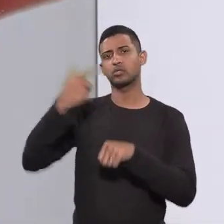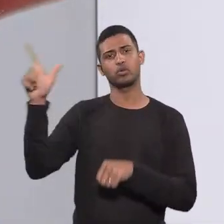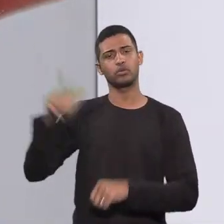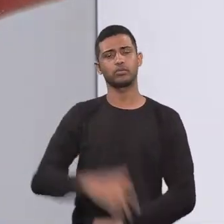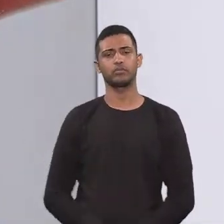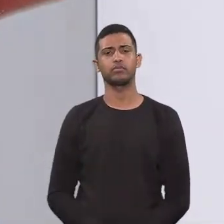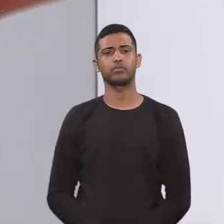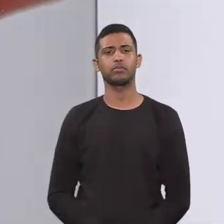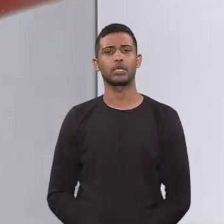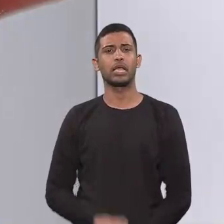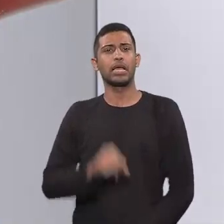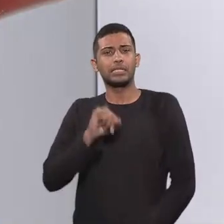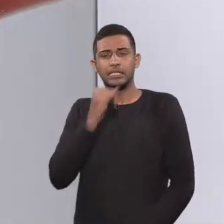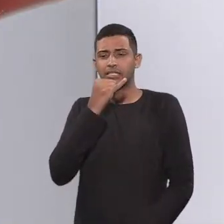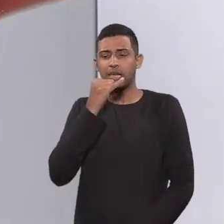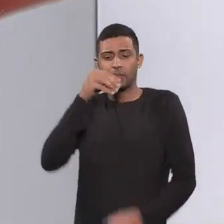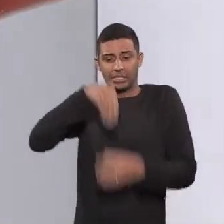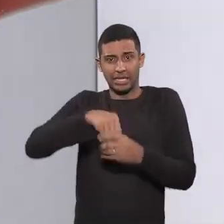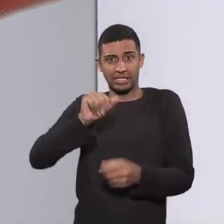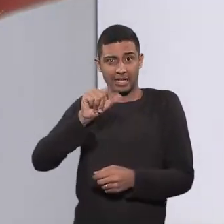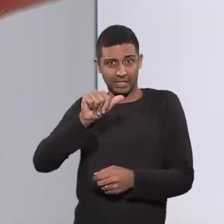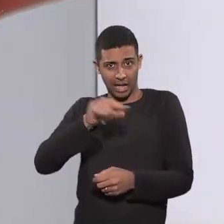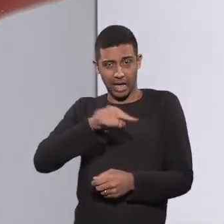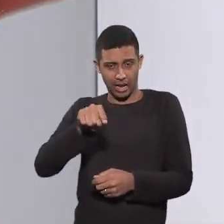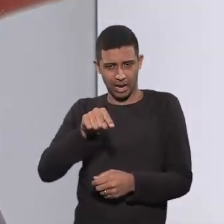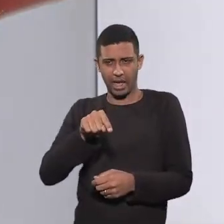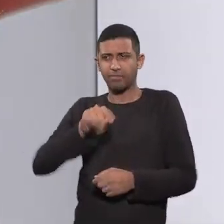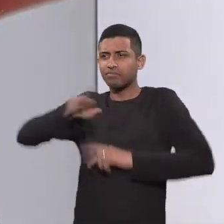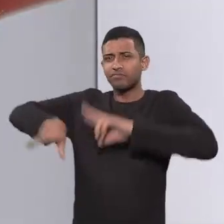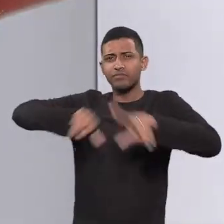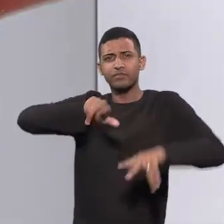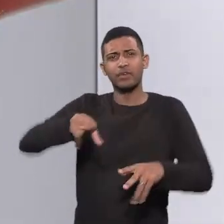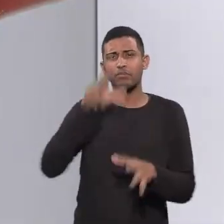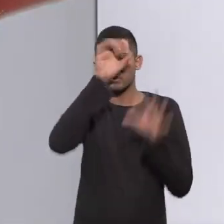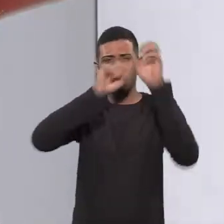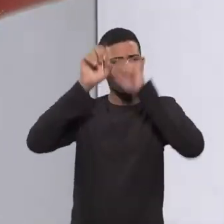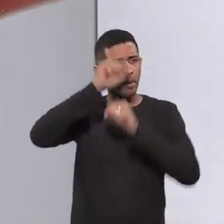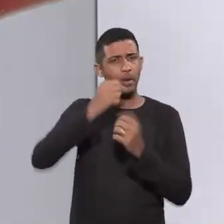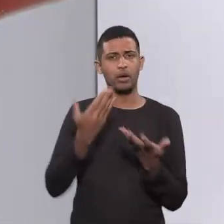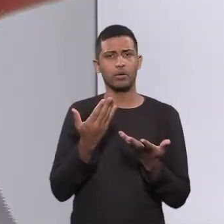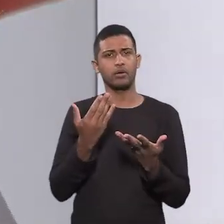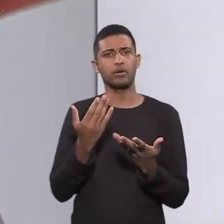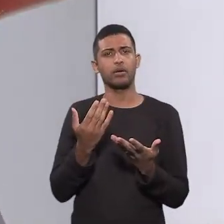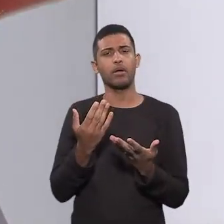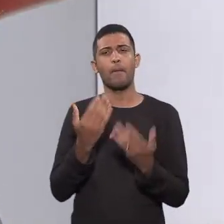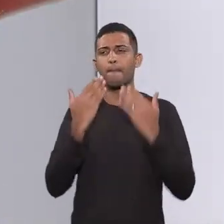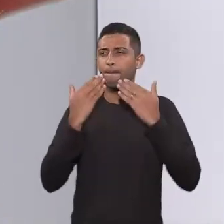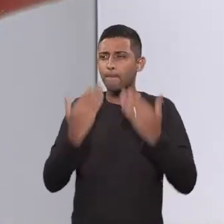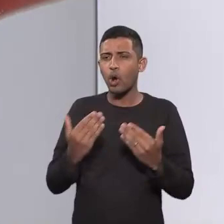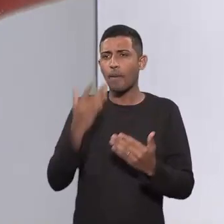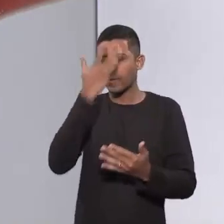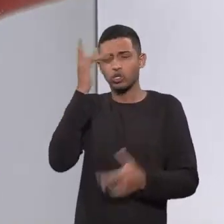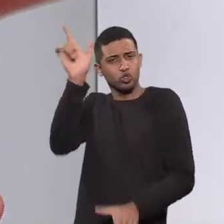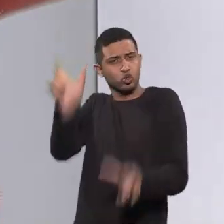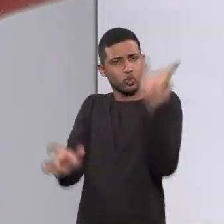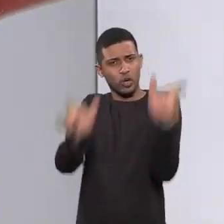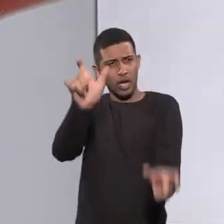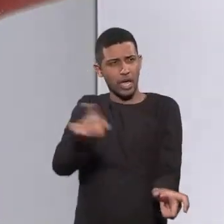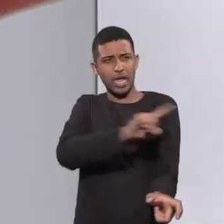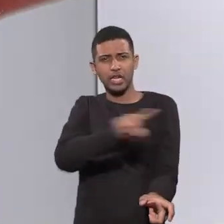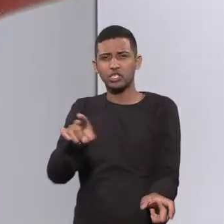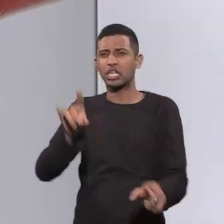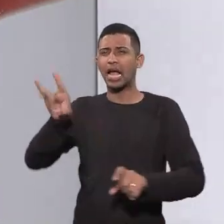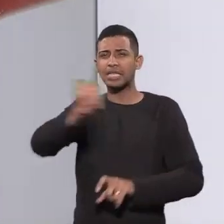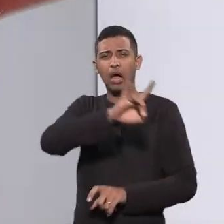Que quando enriquecemos a sala de aula com experiências diversas de aprendizagem, ou seja, materializando de pessoas com